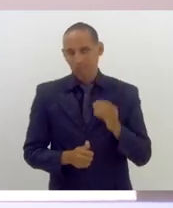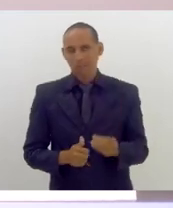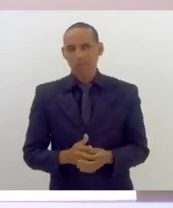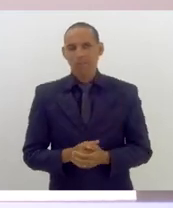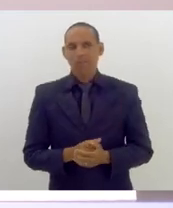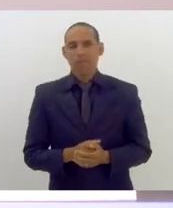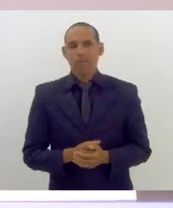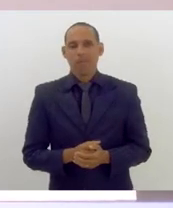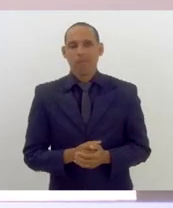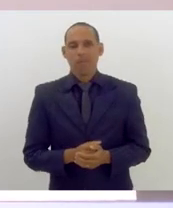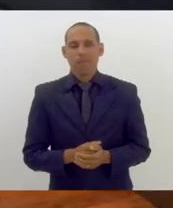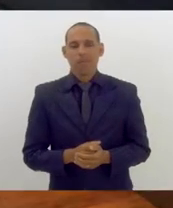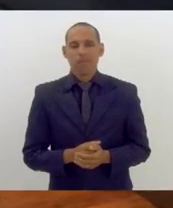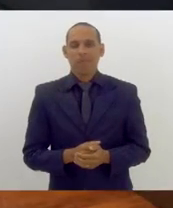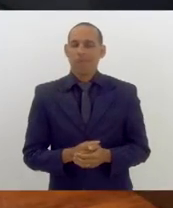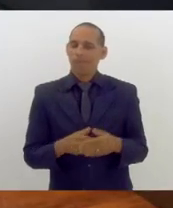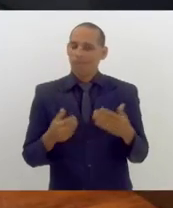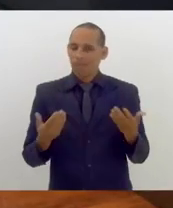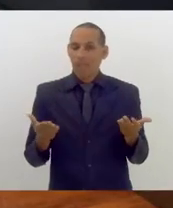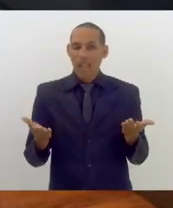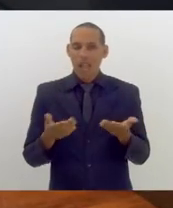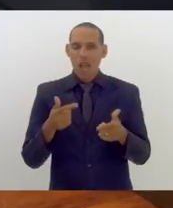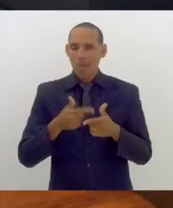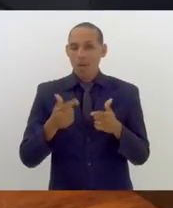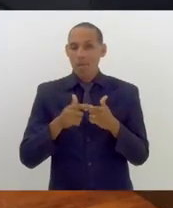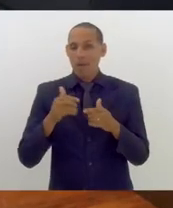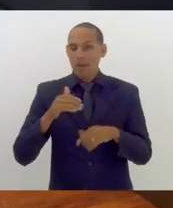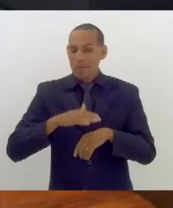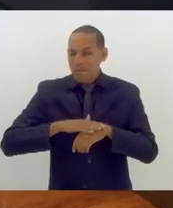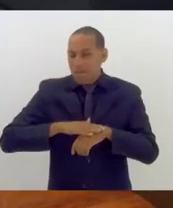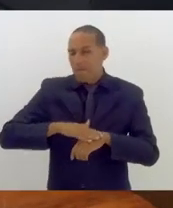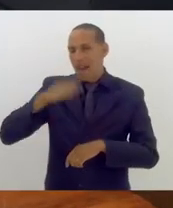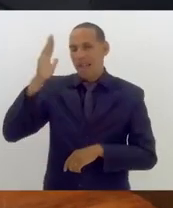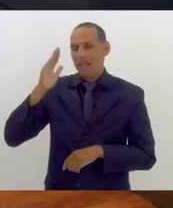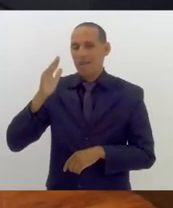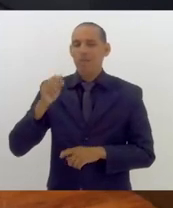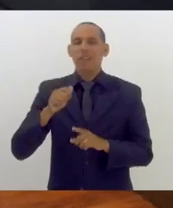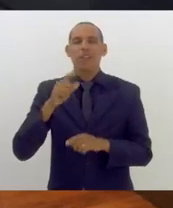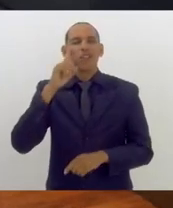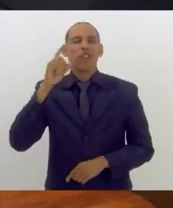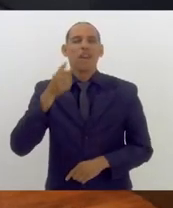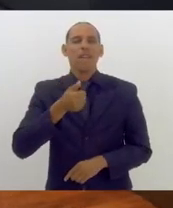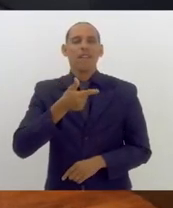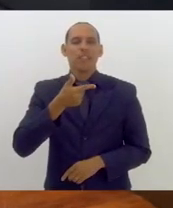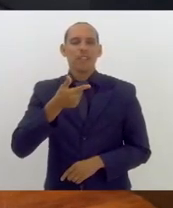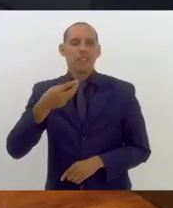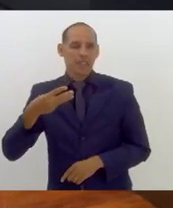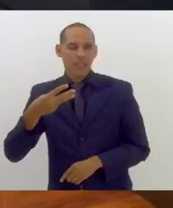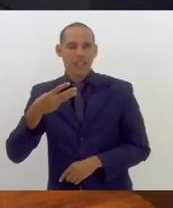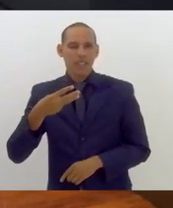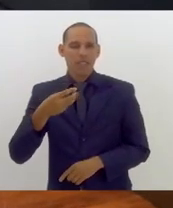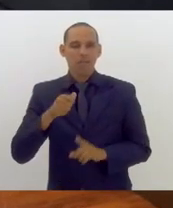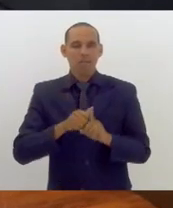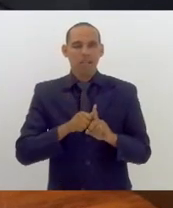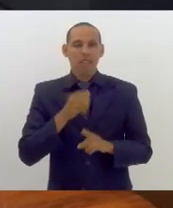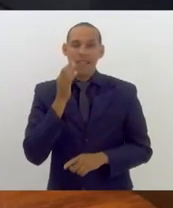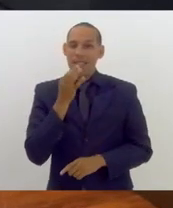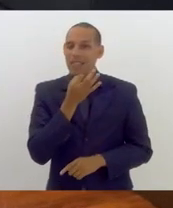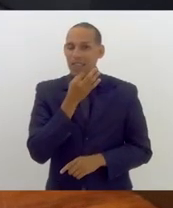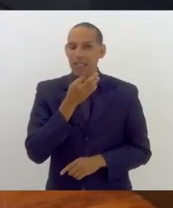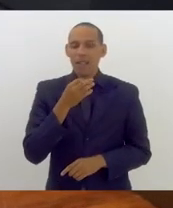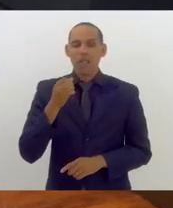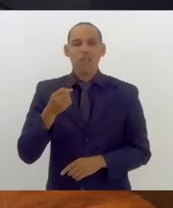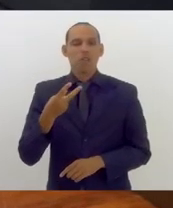Daí vem os problemas maiores pela frente no dia 23 de setembro de 22 o juiz federal